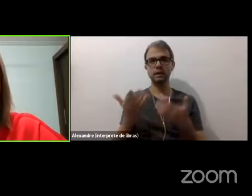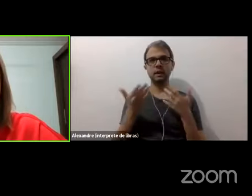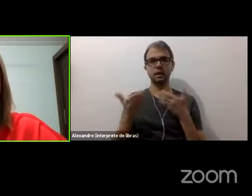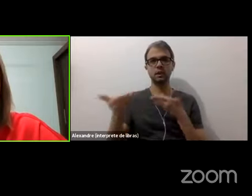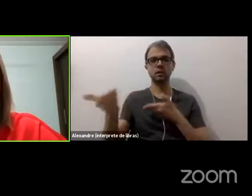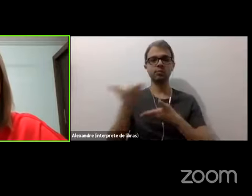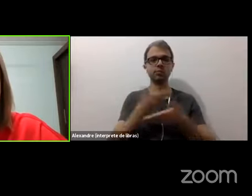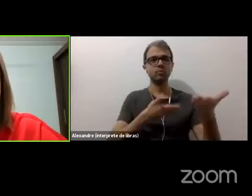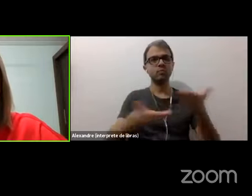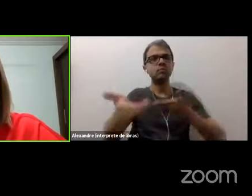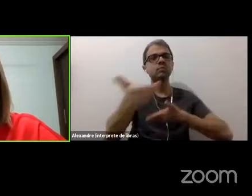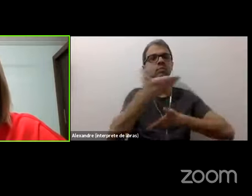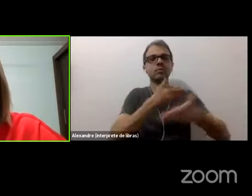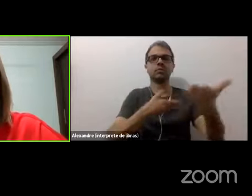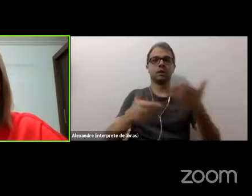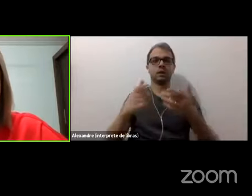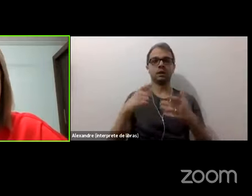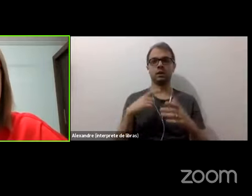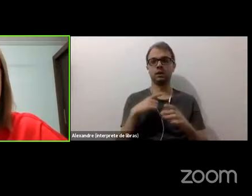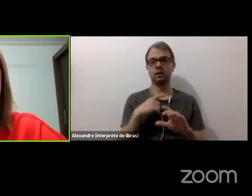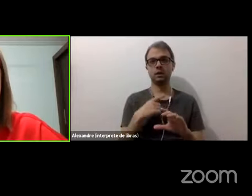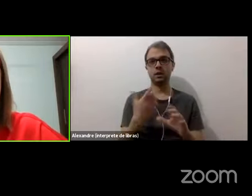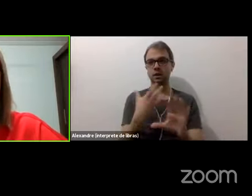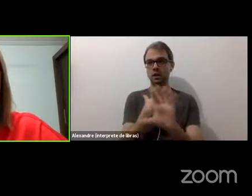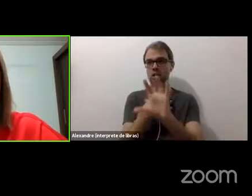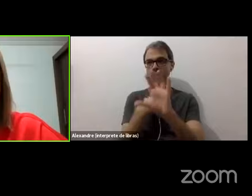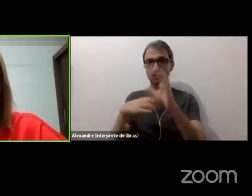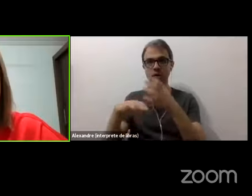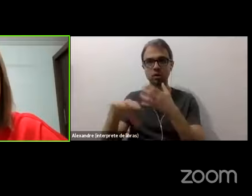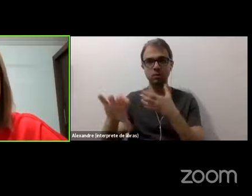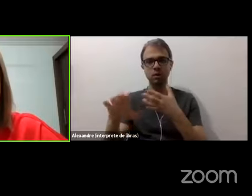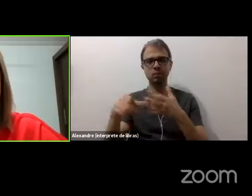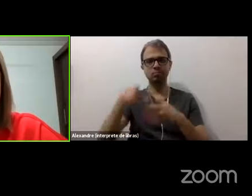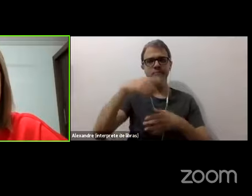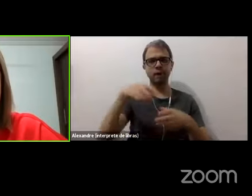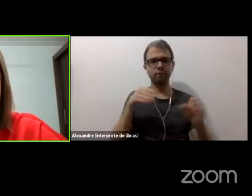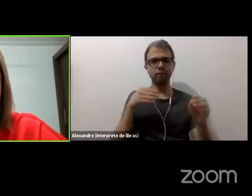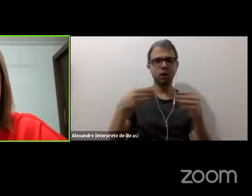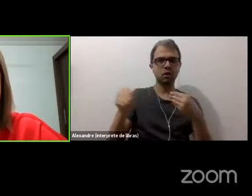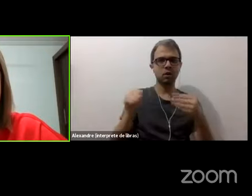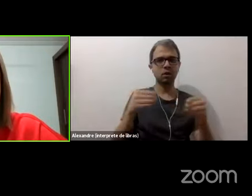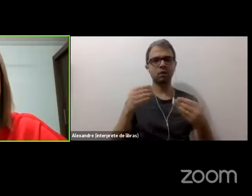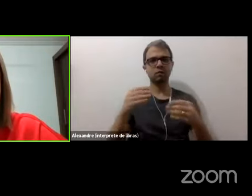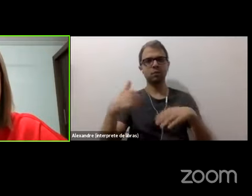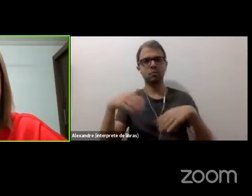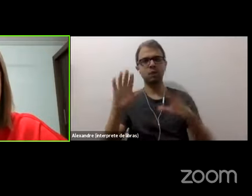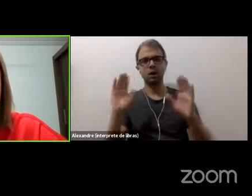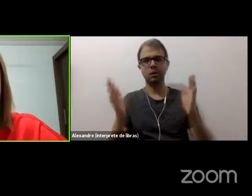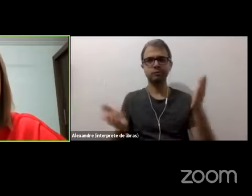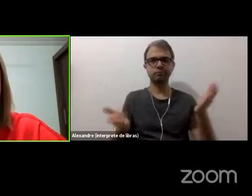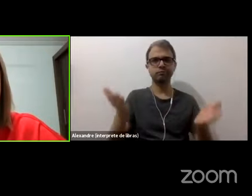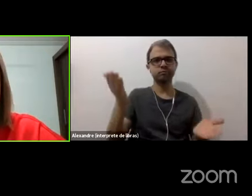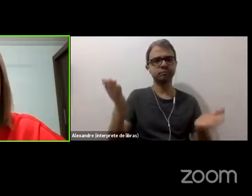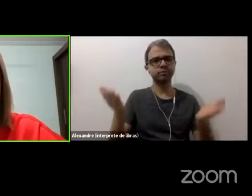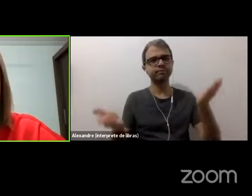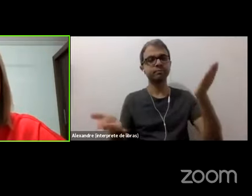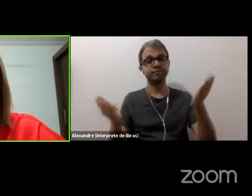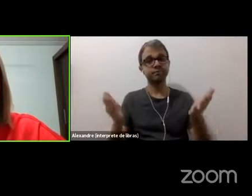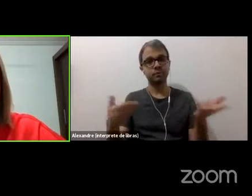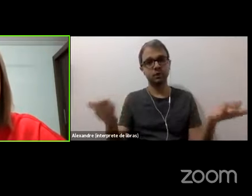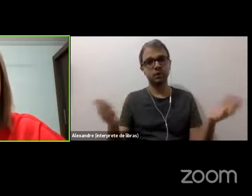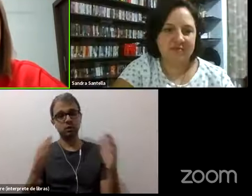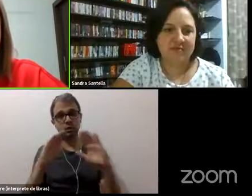esse trabalho de empatia e de flexibilização, é que a gente vai conseguir fazer com que a escola possa